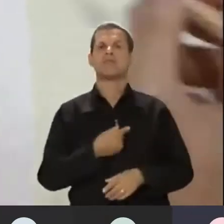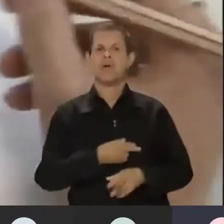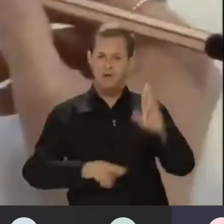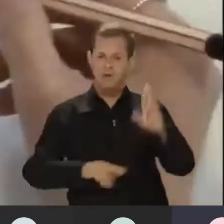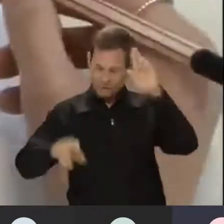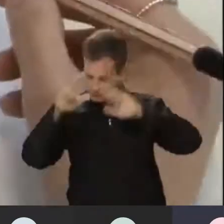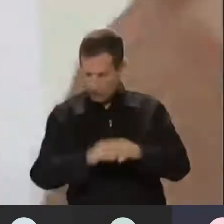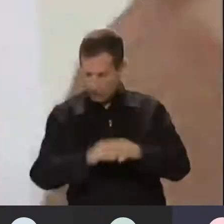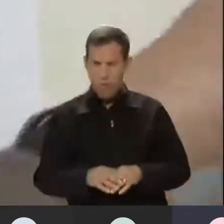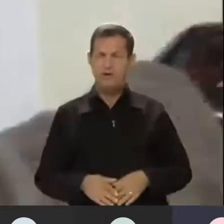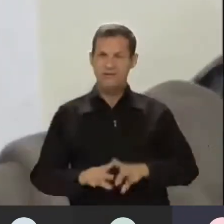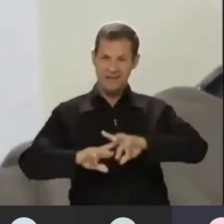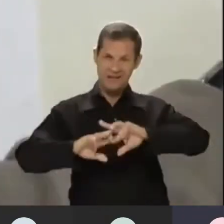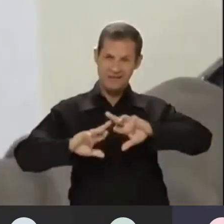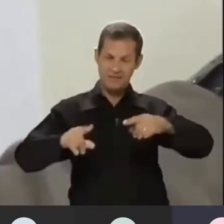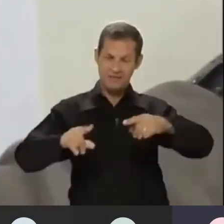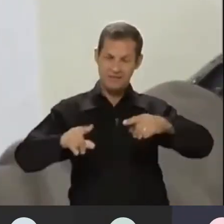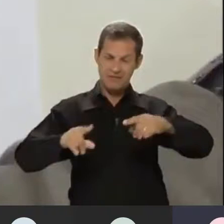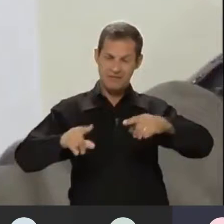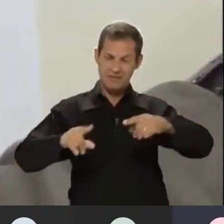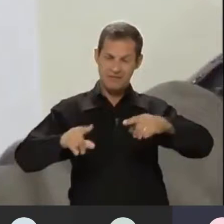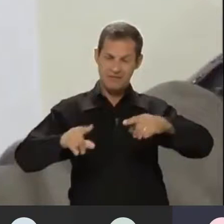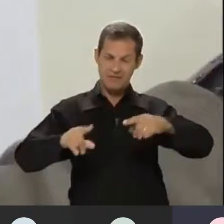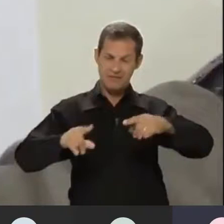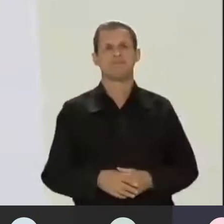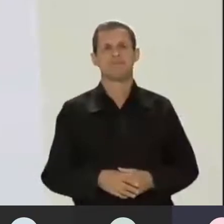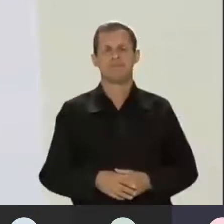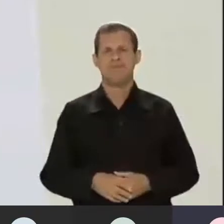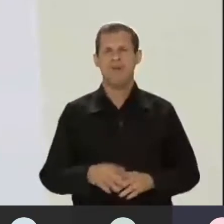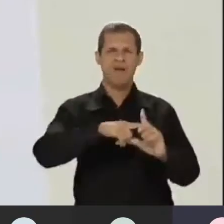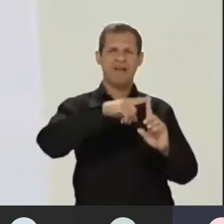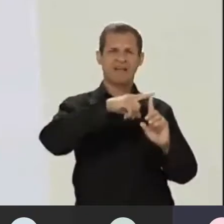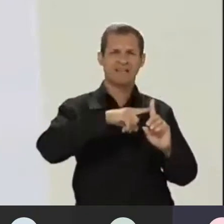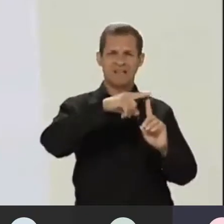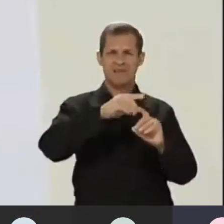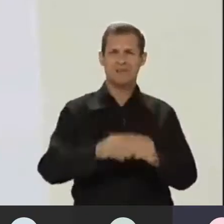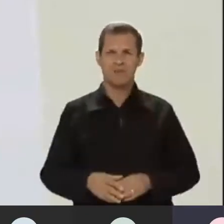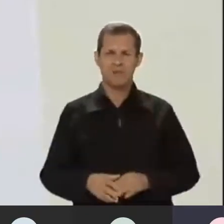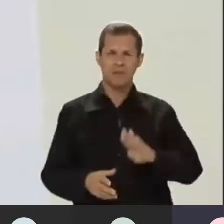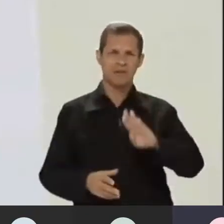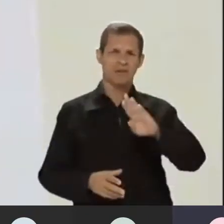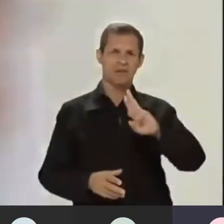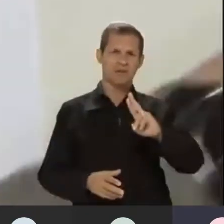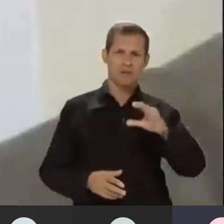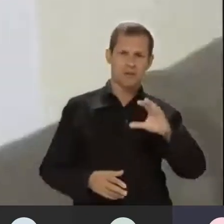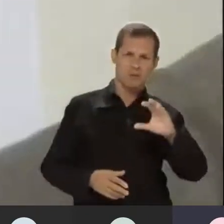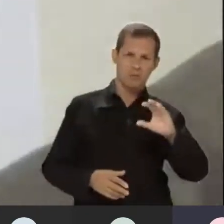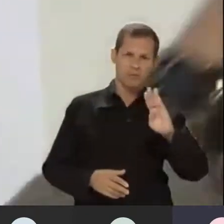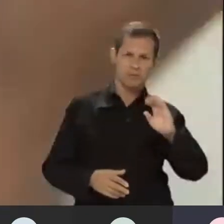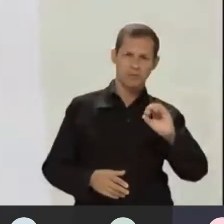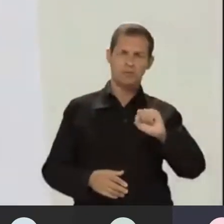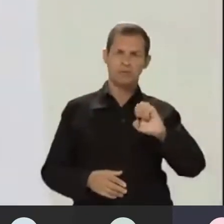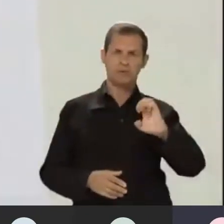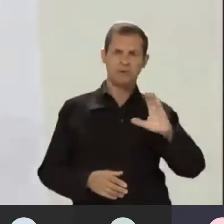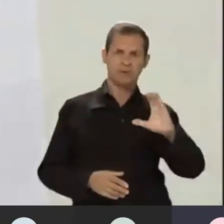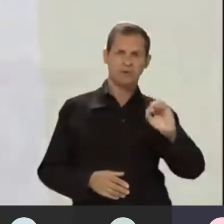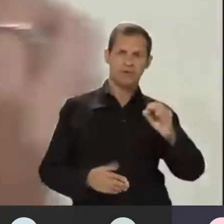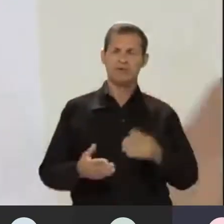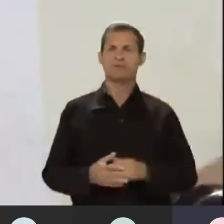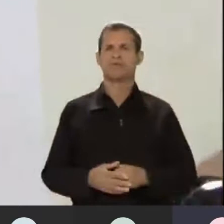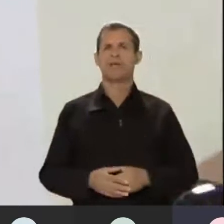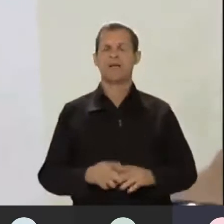considerar, então, algumas variáveis. A primeira dela vai ser a temperatura de bulbo seco, tá?